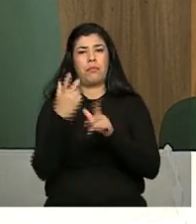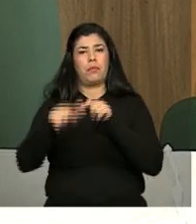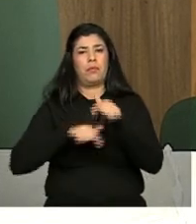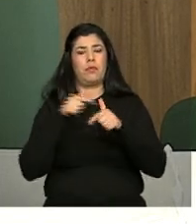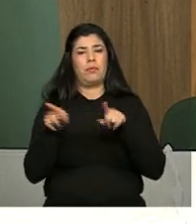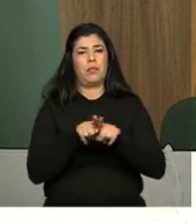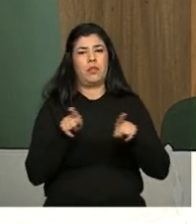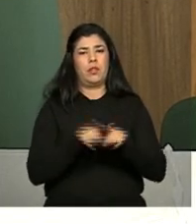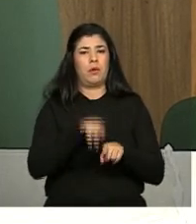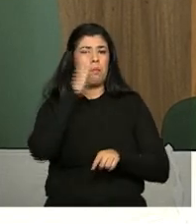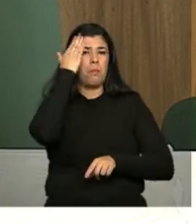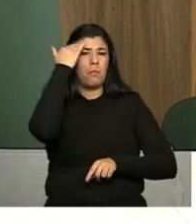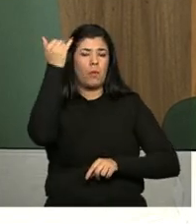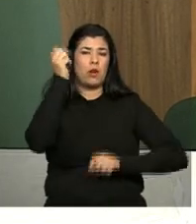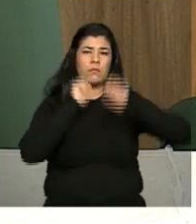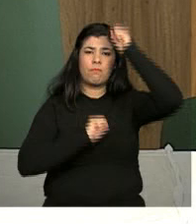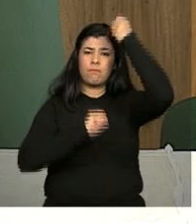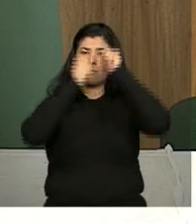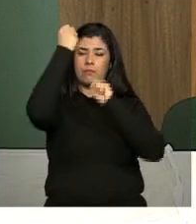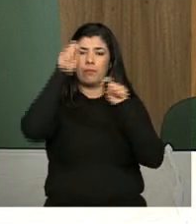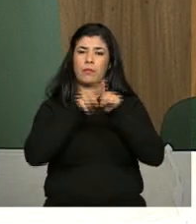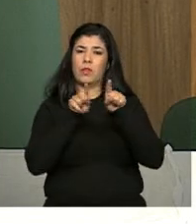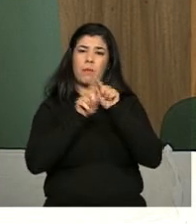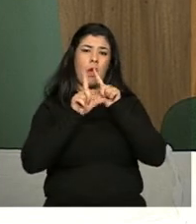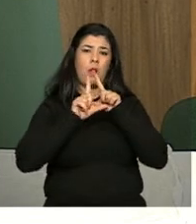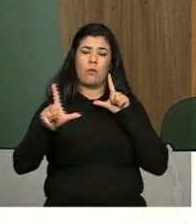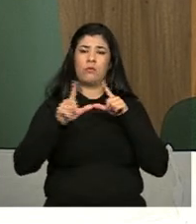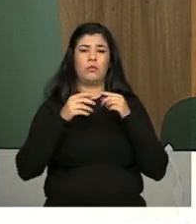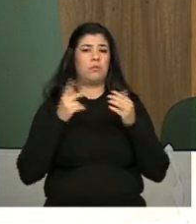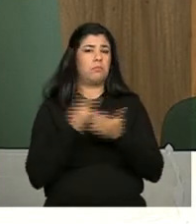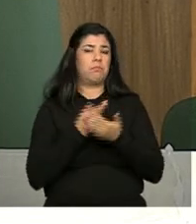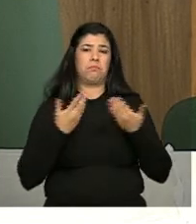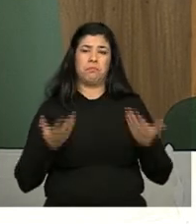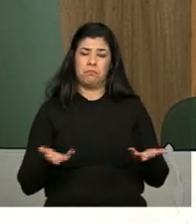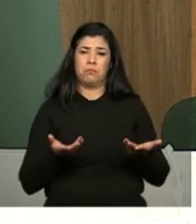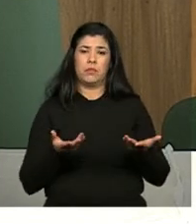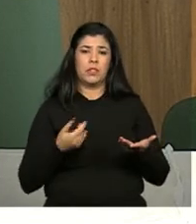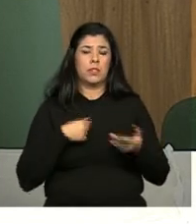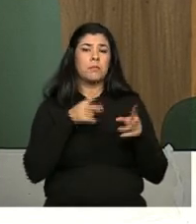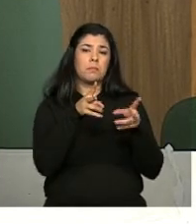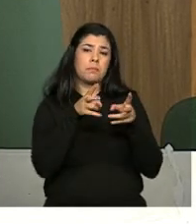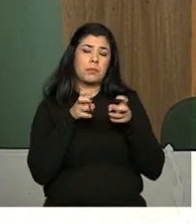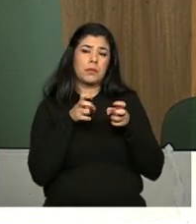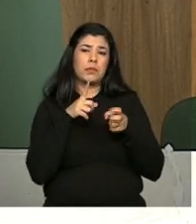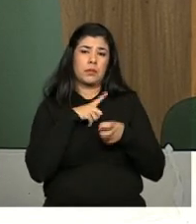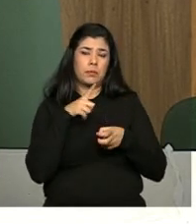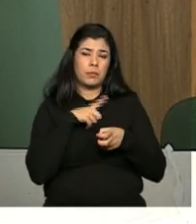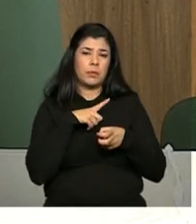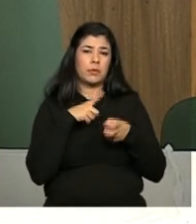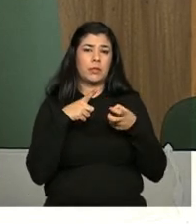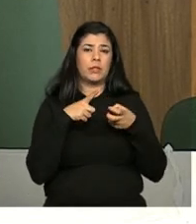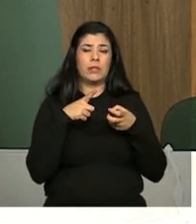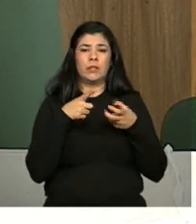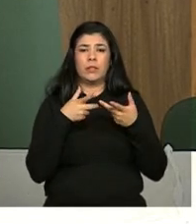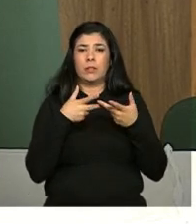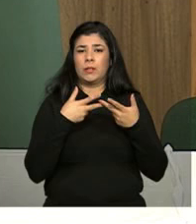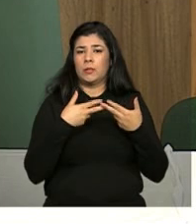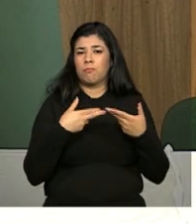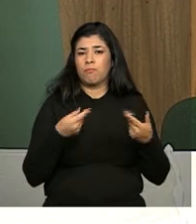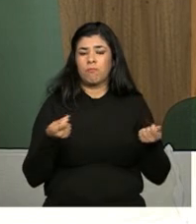emprego para modernizar nossa indústria e a logística do país então eu vejo com muita com